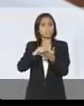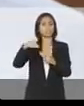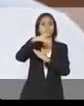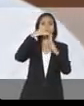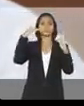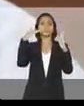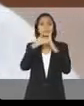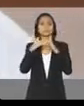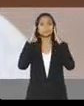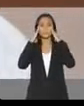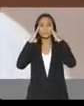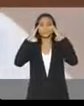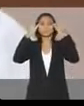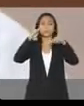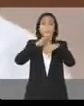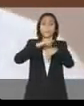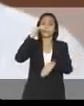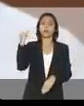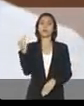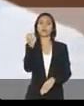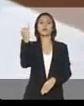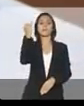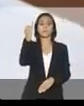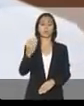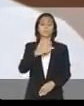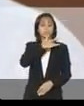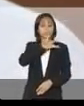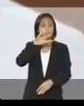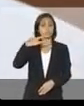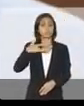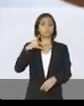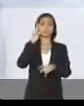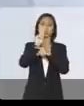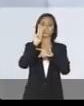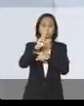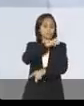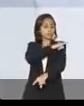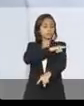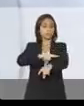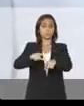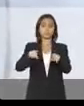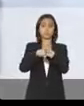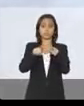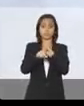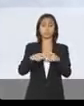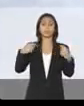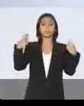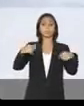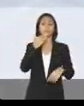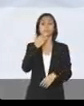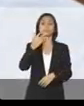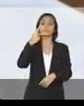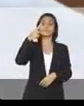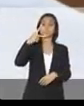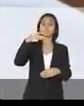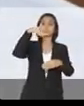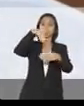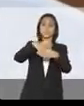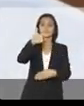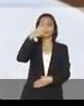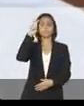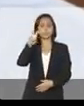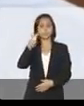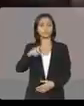os recursos vão ser direcionados para o que é mais importante: saúde, segurança e educação. Para isso, eu peço o seu voto